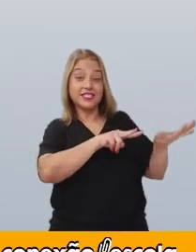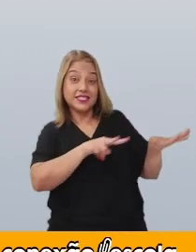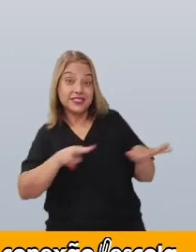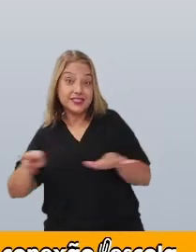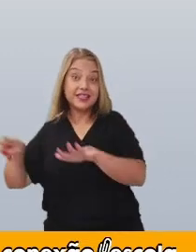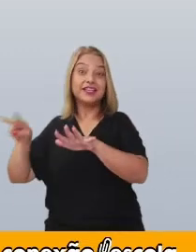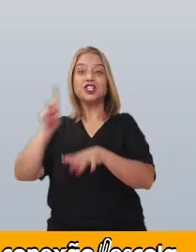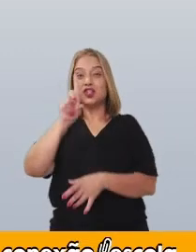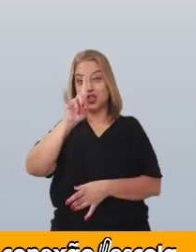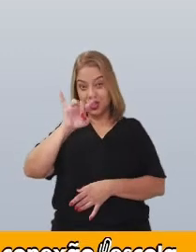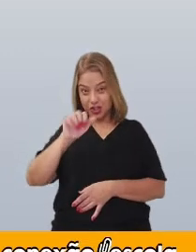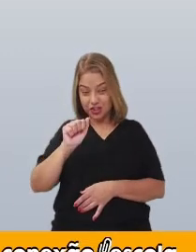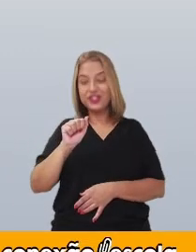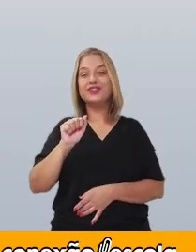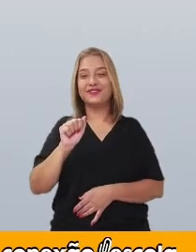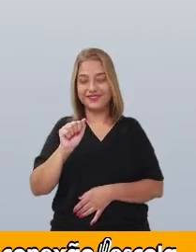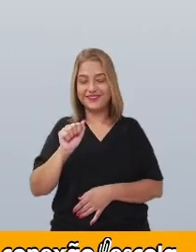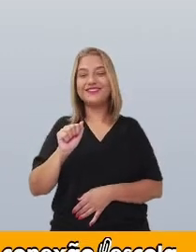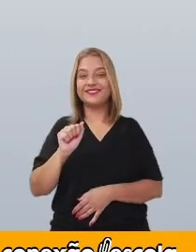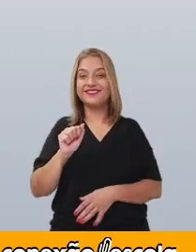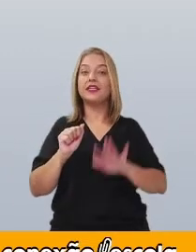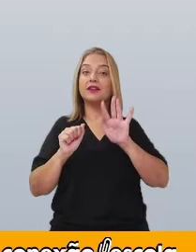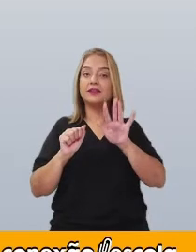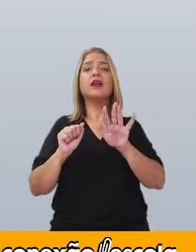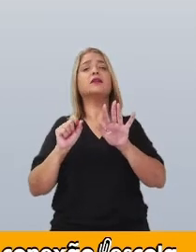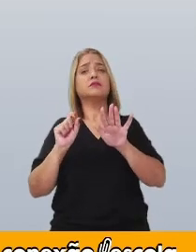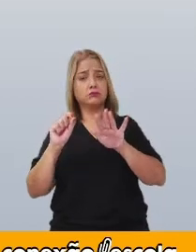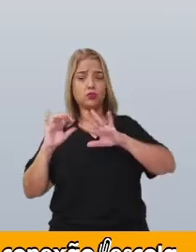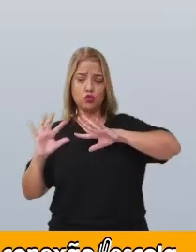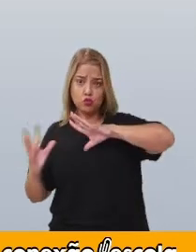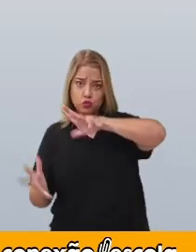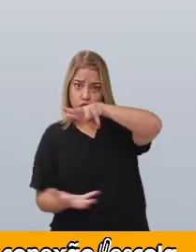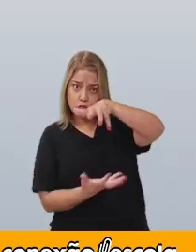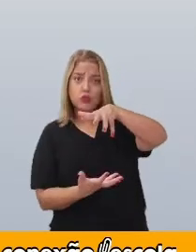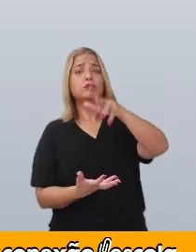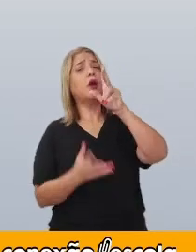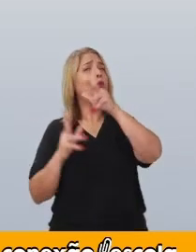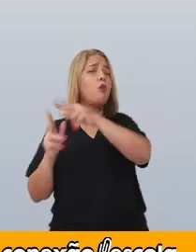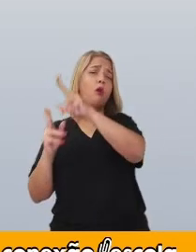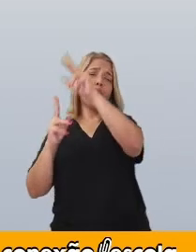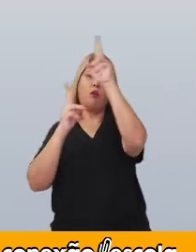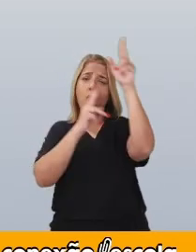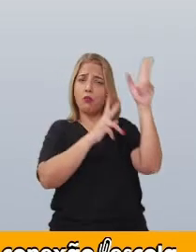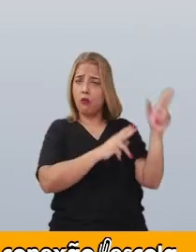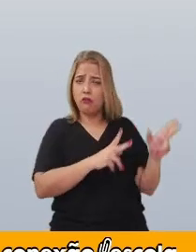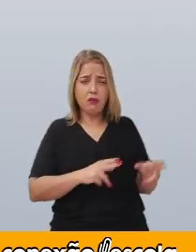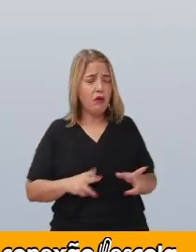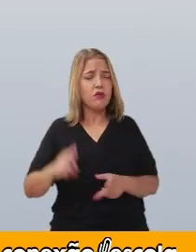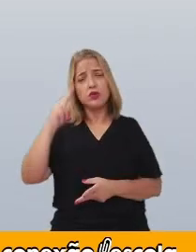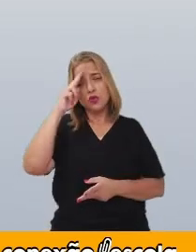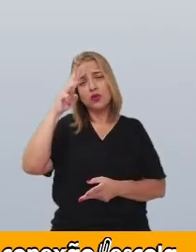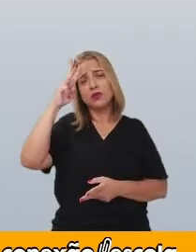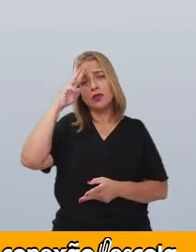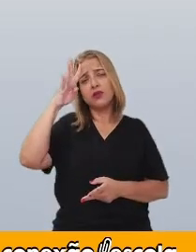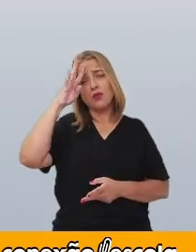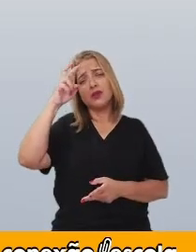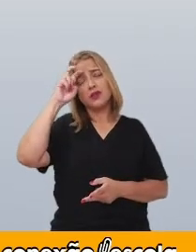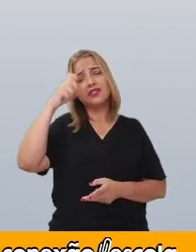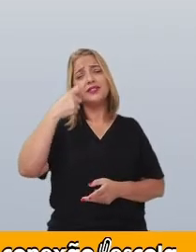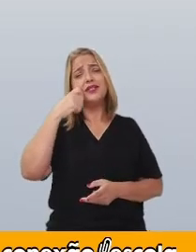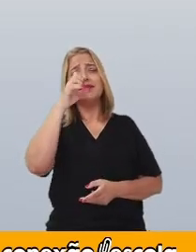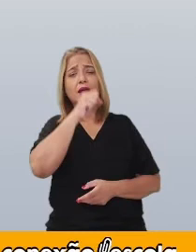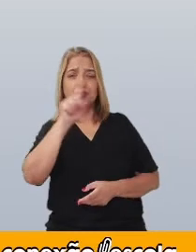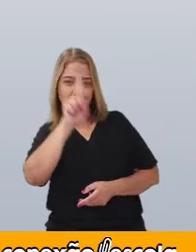da semana. Em todo o mundo é segunda-feira, terça-feira, quarta-feira, quinta-feira, sexta-feira,